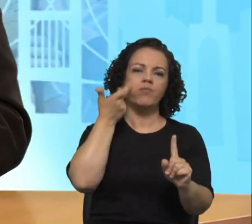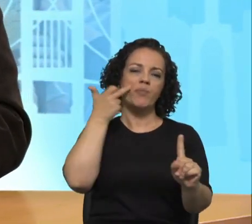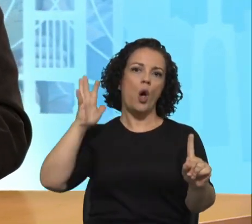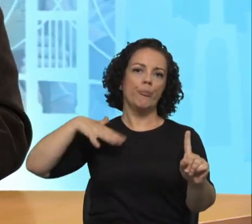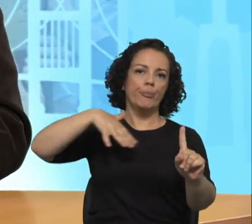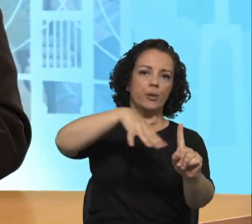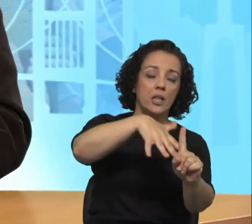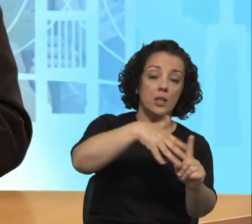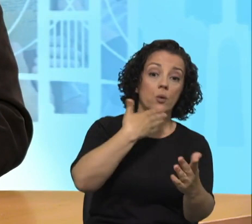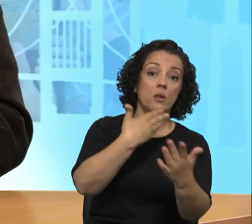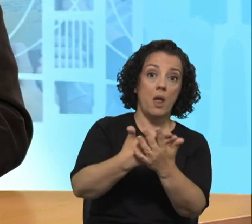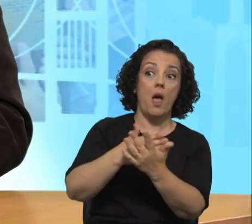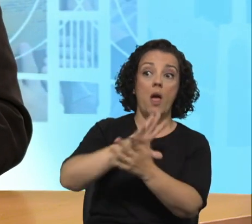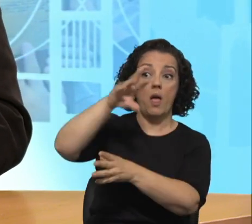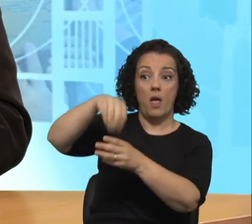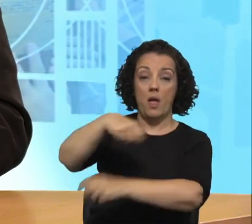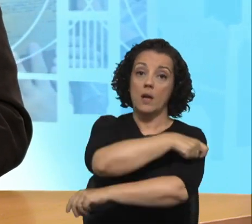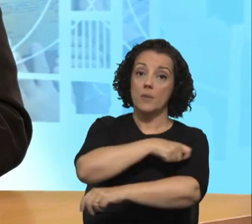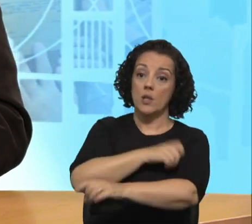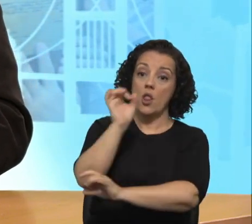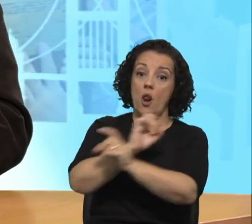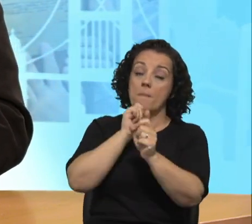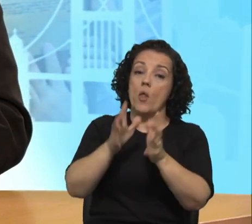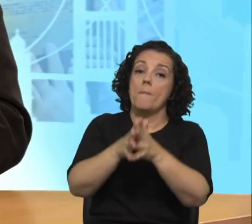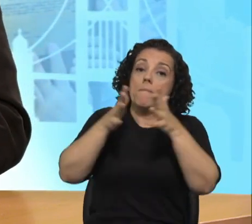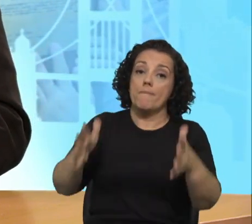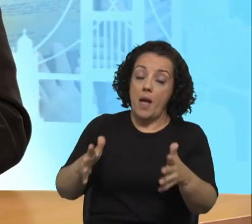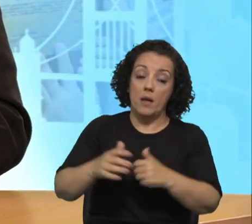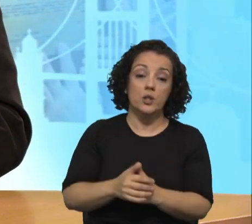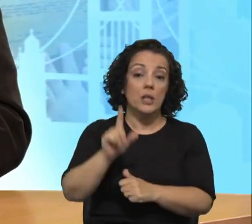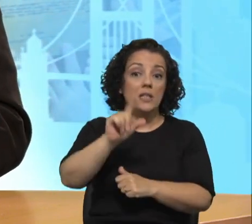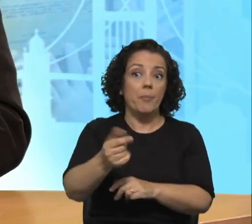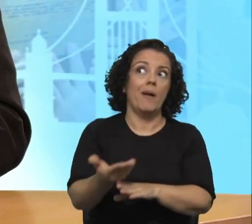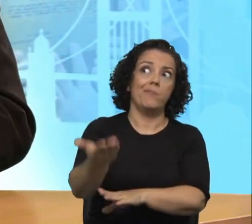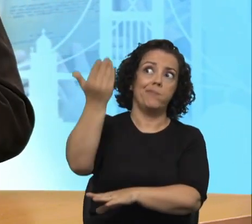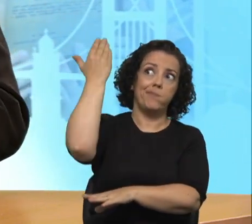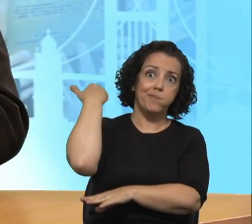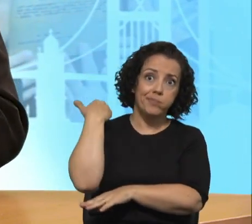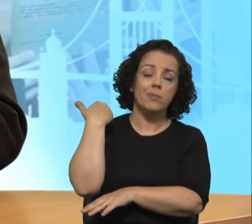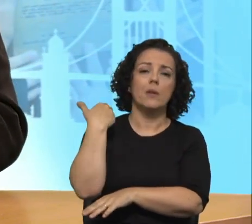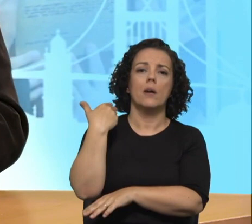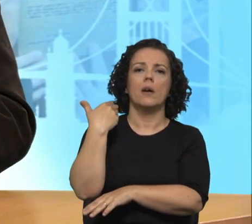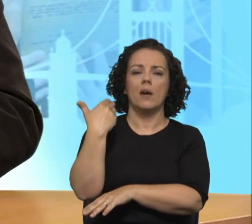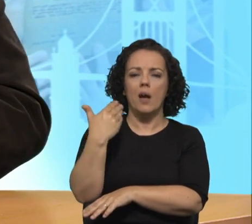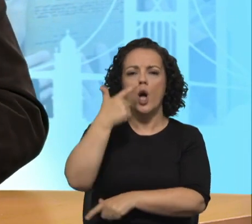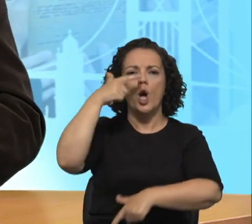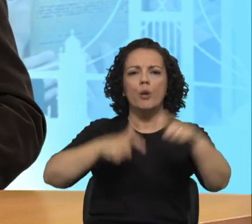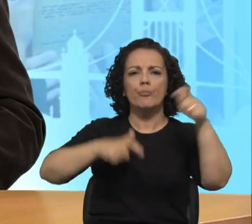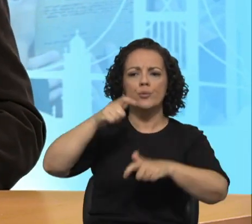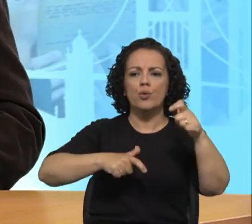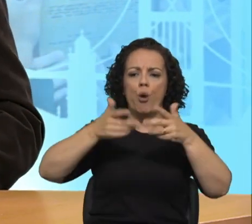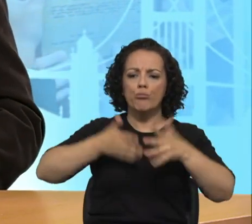no Parlamento Europeu, se juntarmos a isto fatores mais antigos como o declínio demográfico, o papel